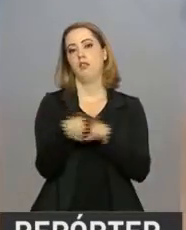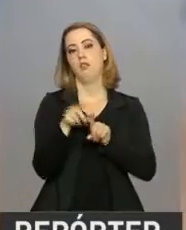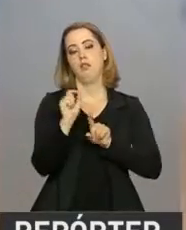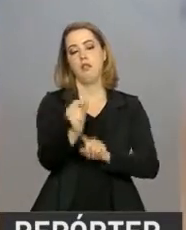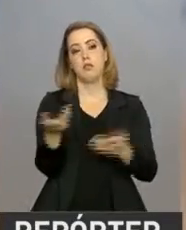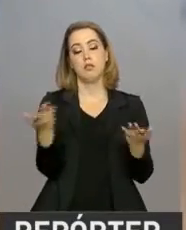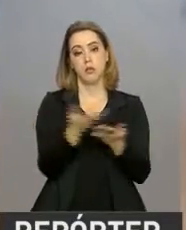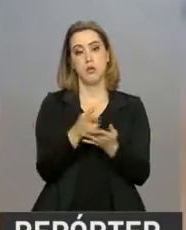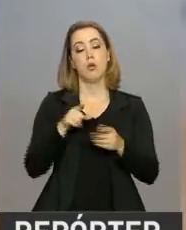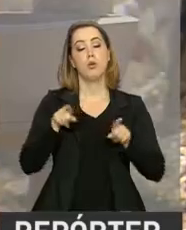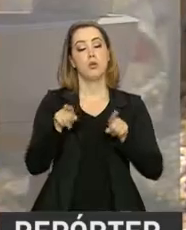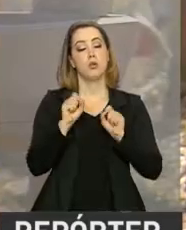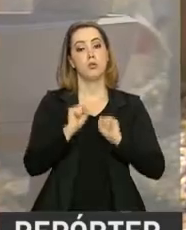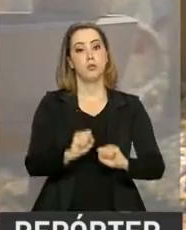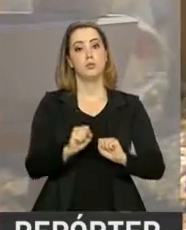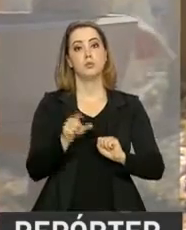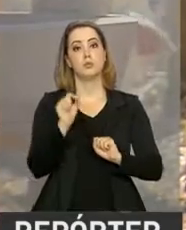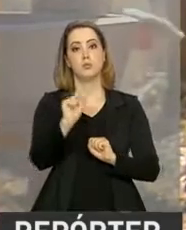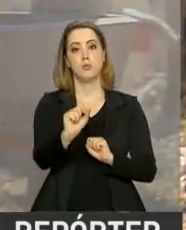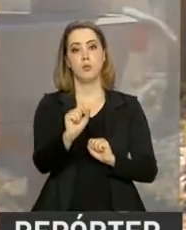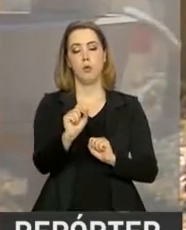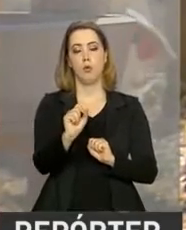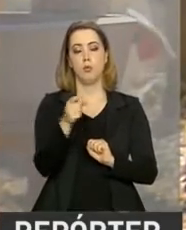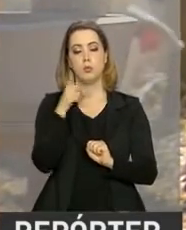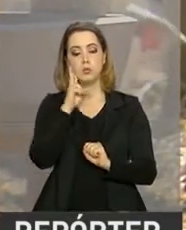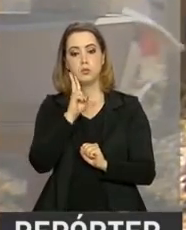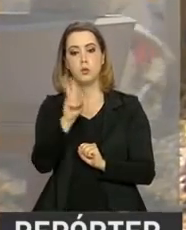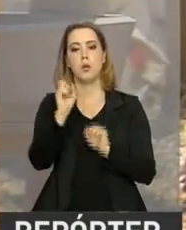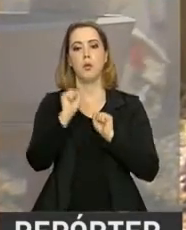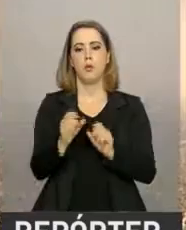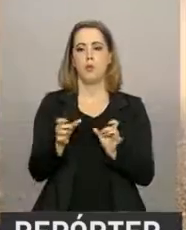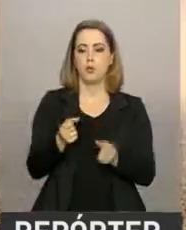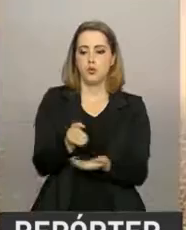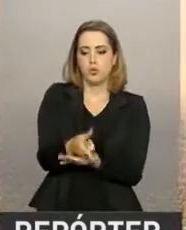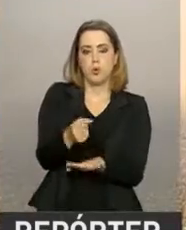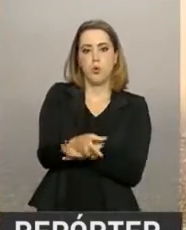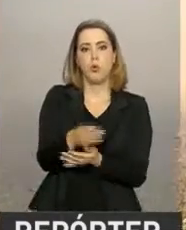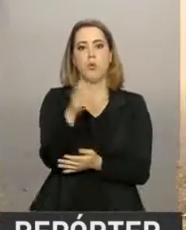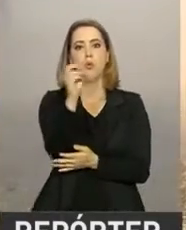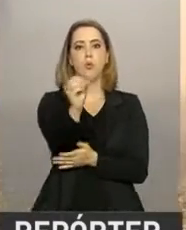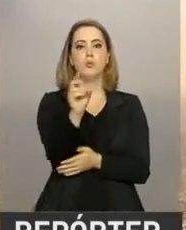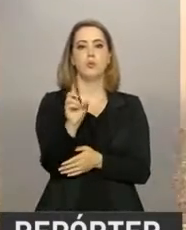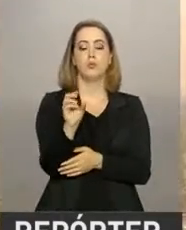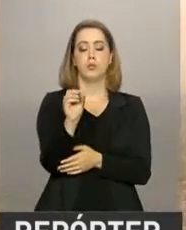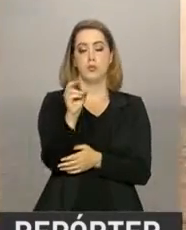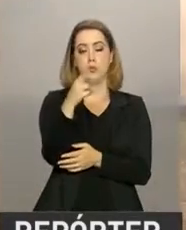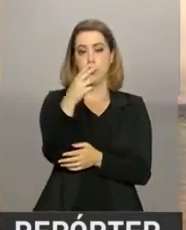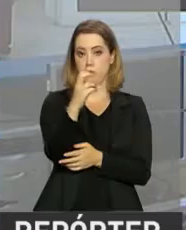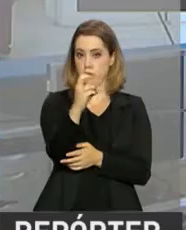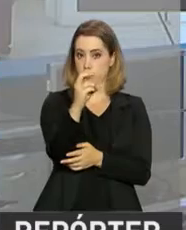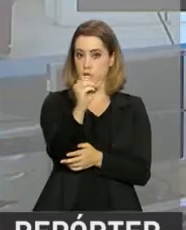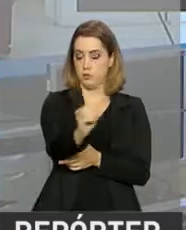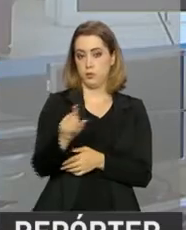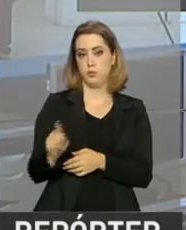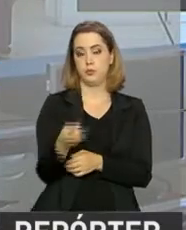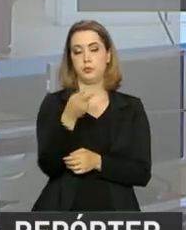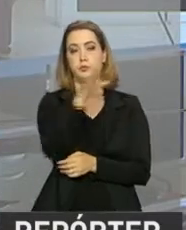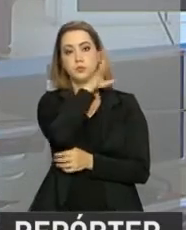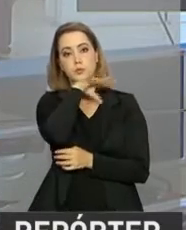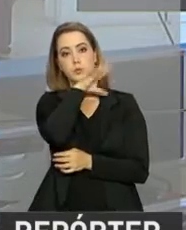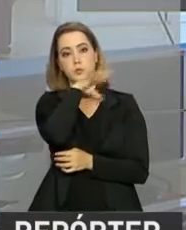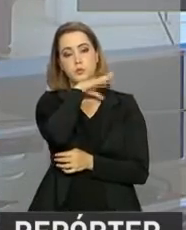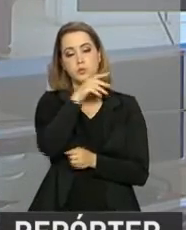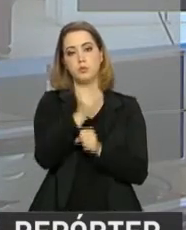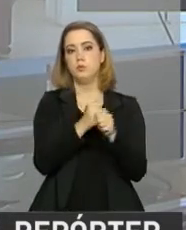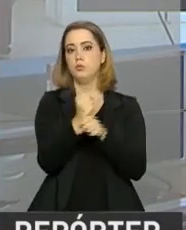setor produtivo indicam que moçambique tem potencial para importar até 50 mil animais por ano ea